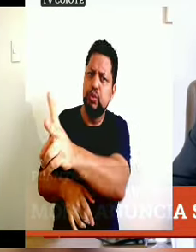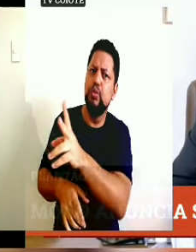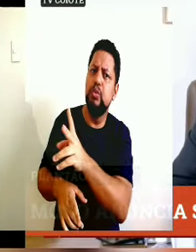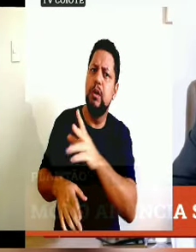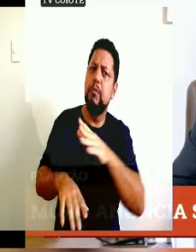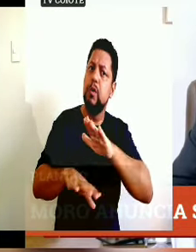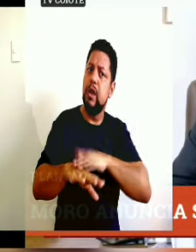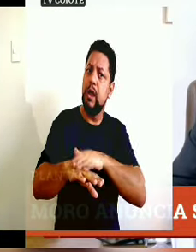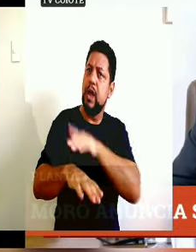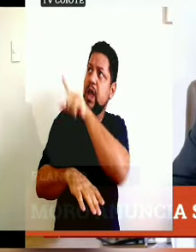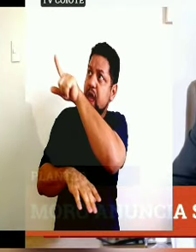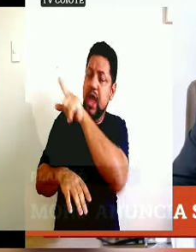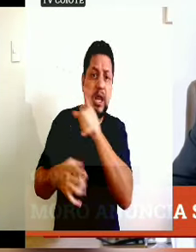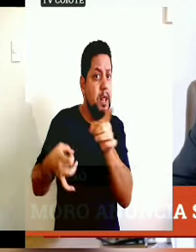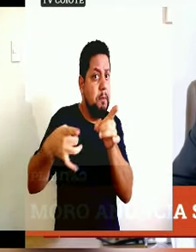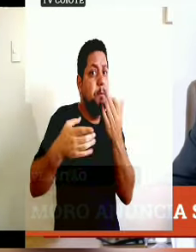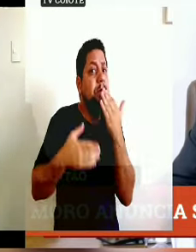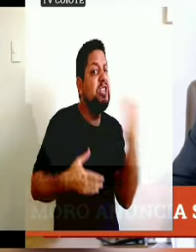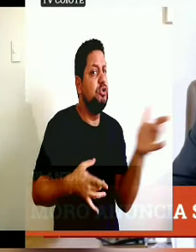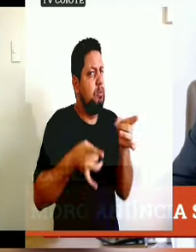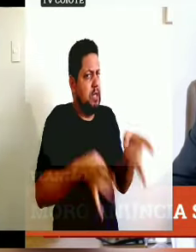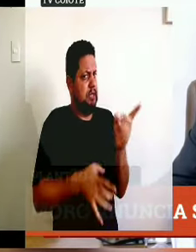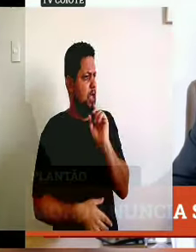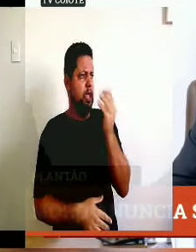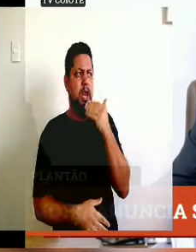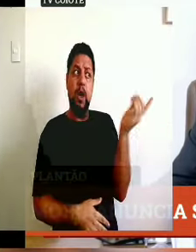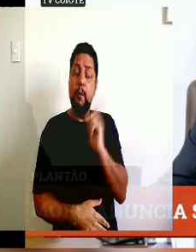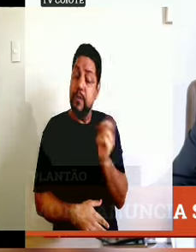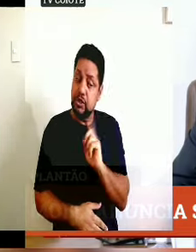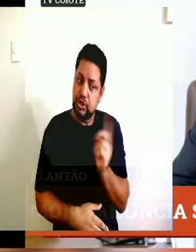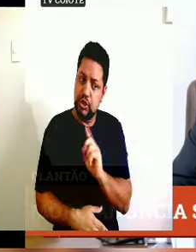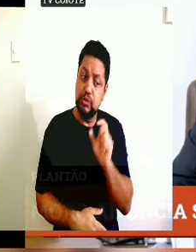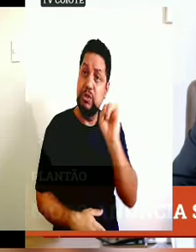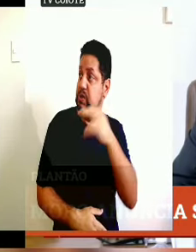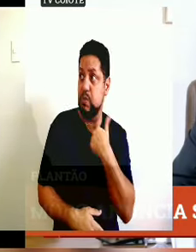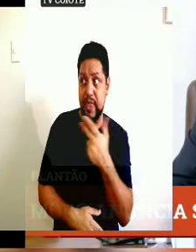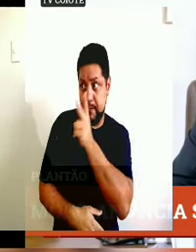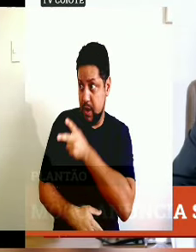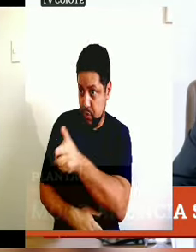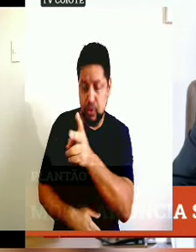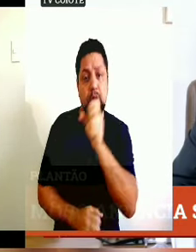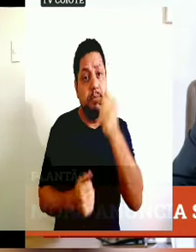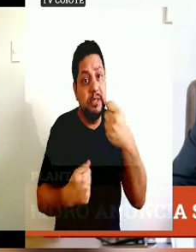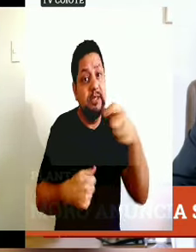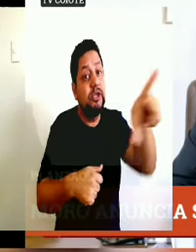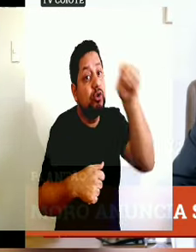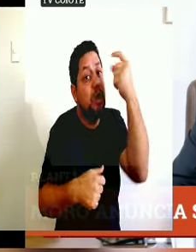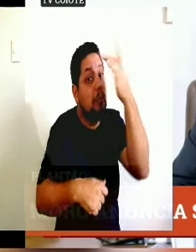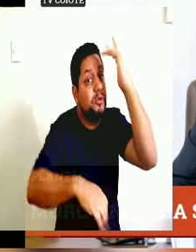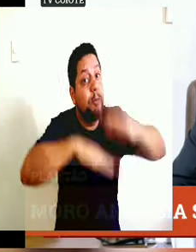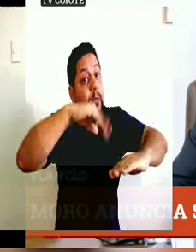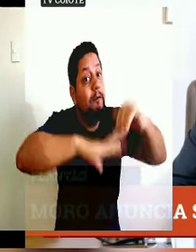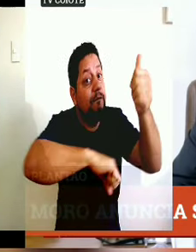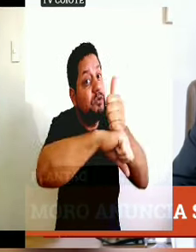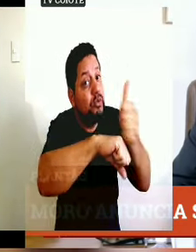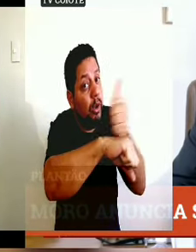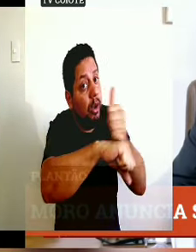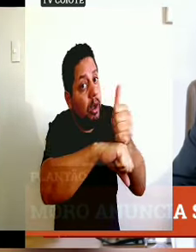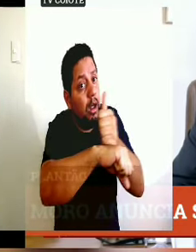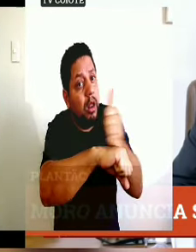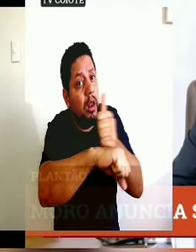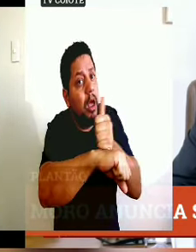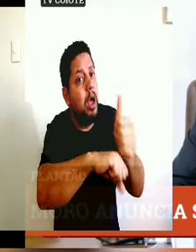exoneração não existe, mas não havendo essa possibilidade, que seja feita uma escolha técnica,